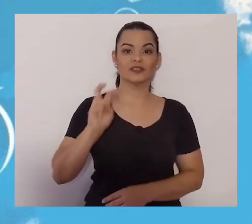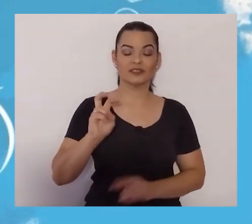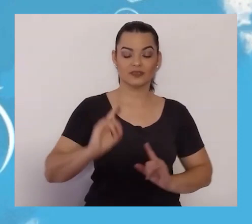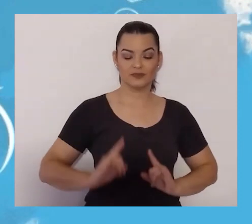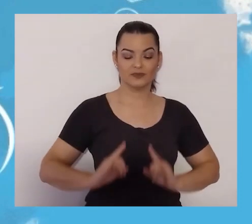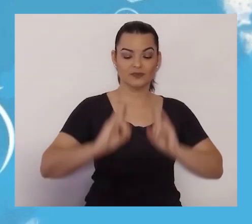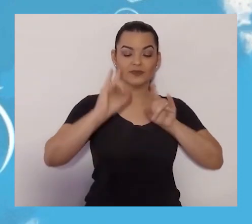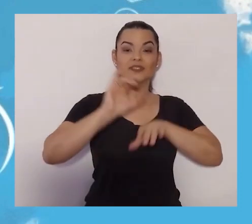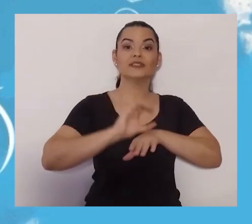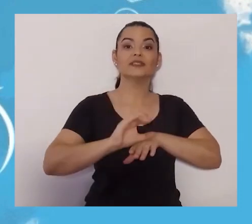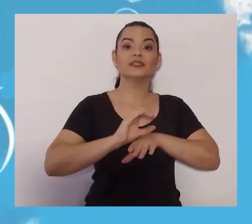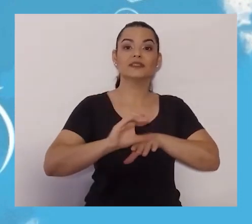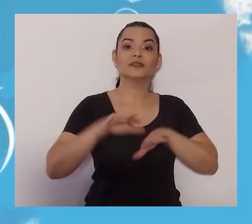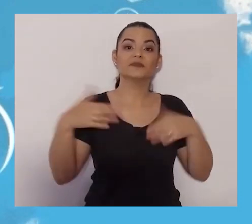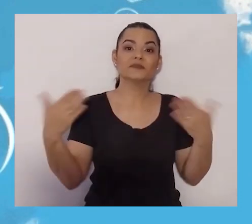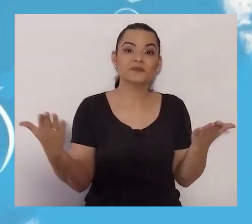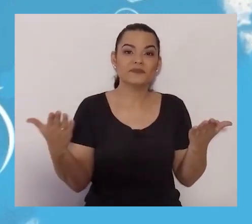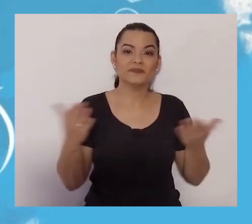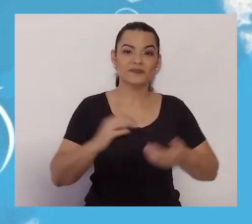cinza?